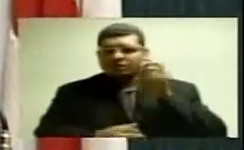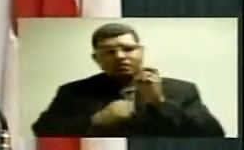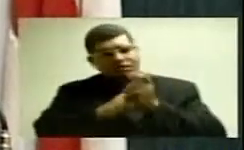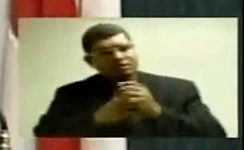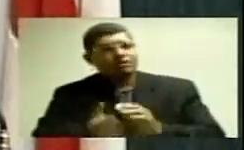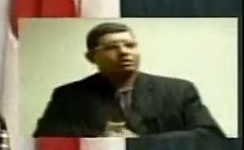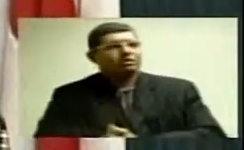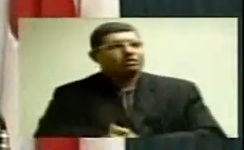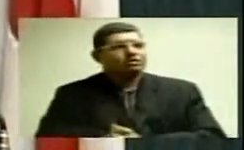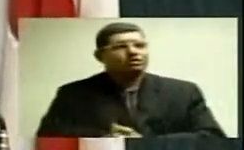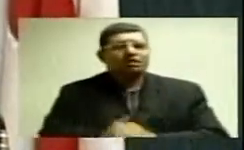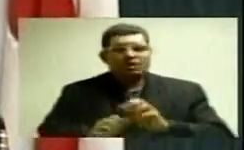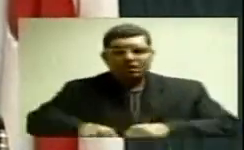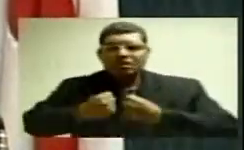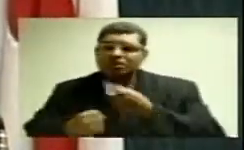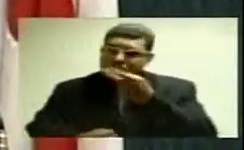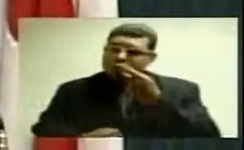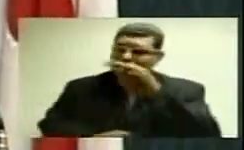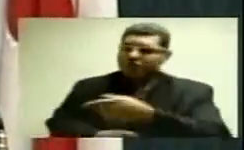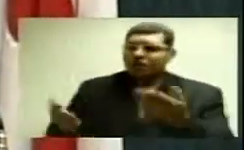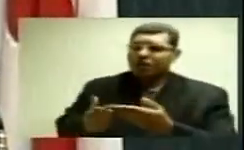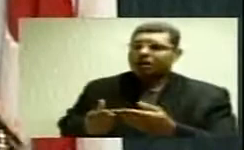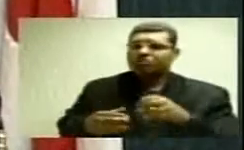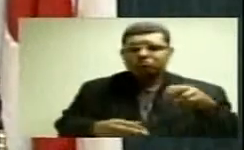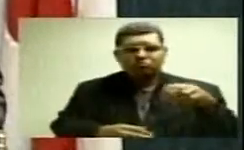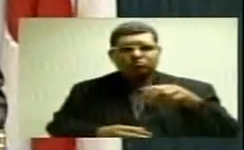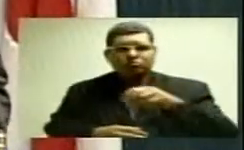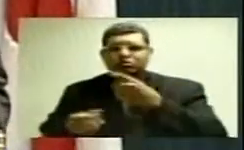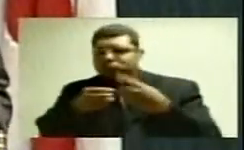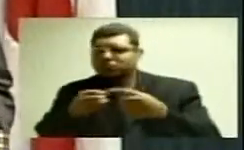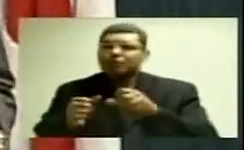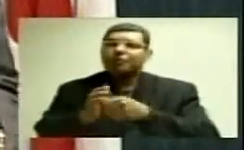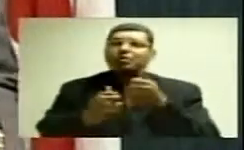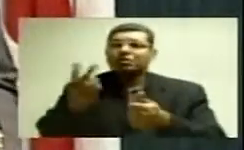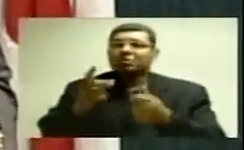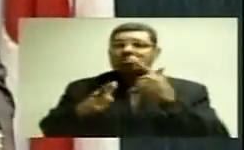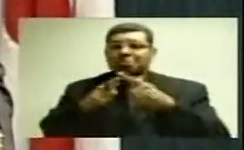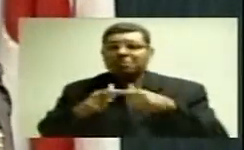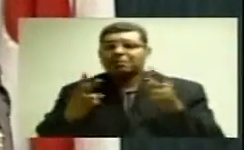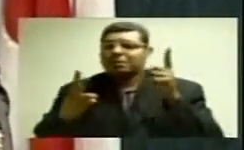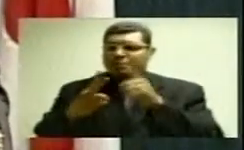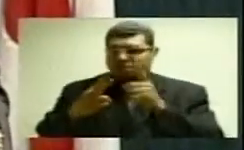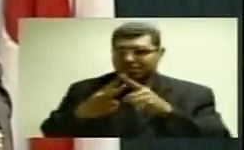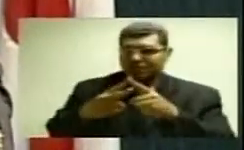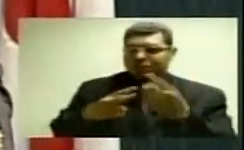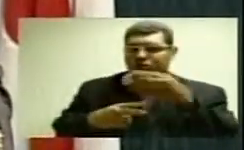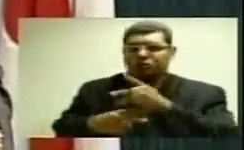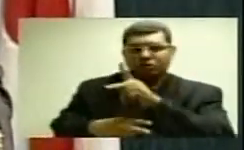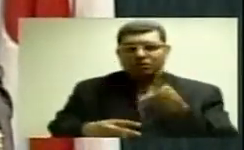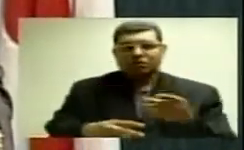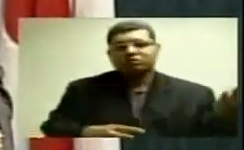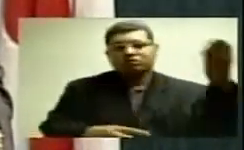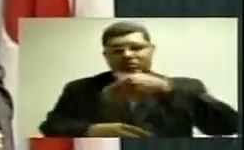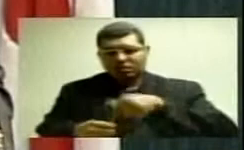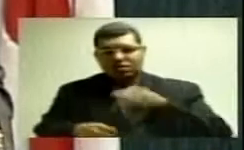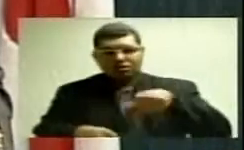casa. E reforçar o que Vossa Excelência diz. A gente anda no interior, primeiro que tem duas situações. Quando o ex-presidente do tribunal veio